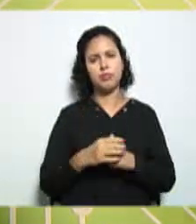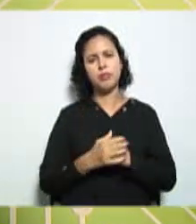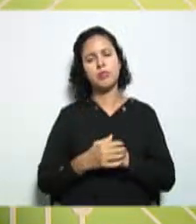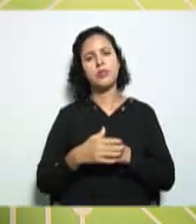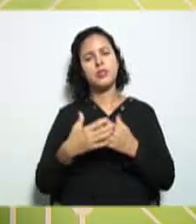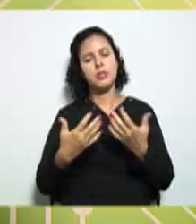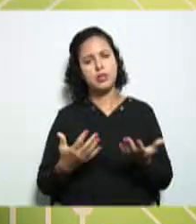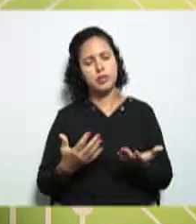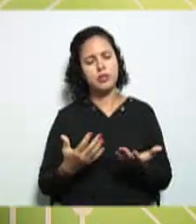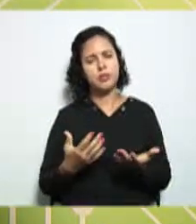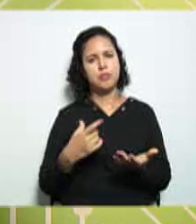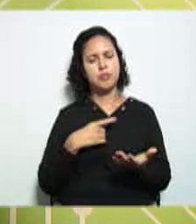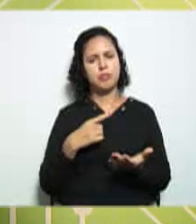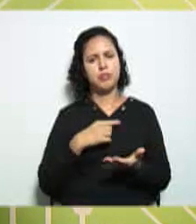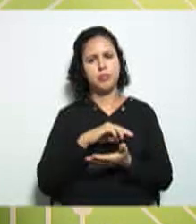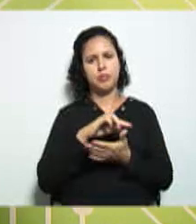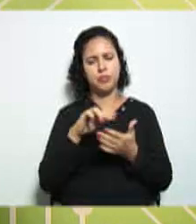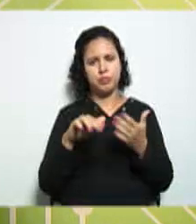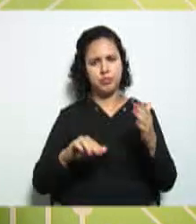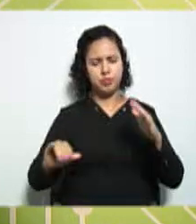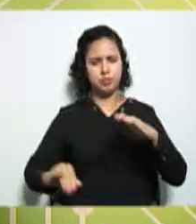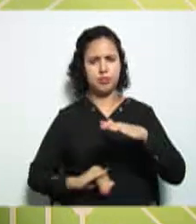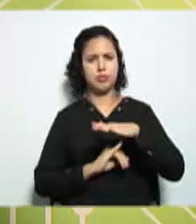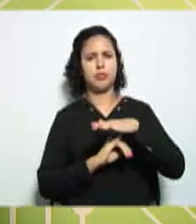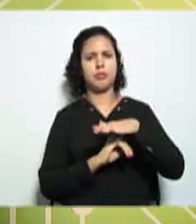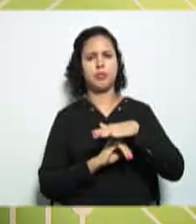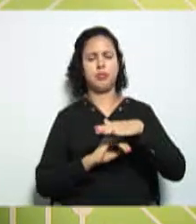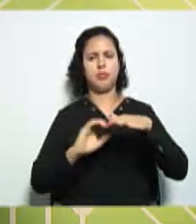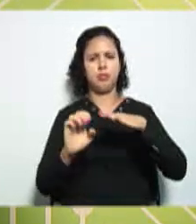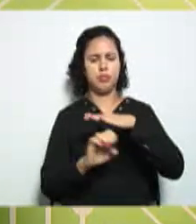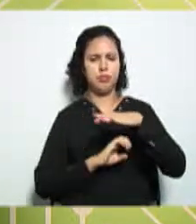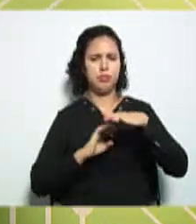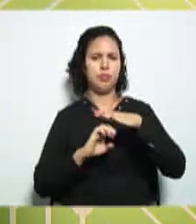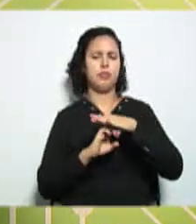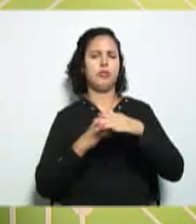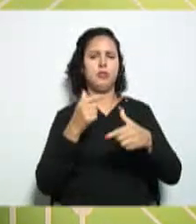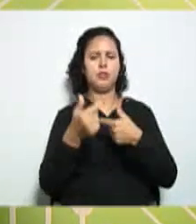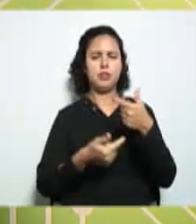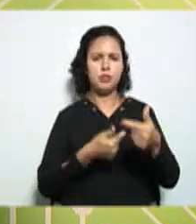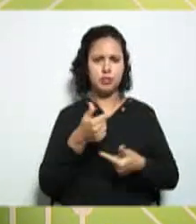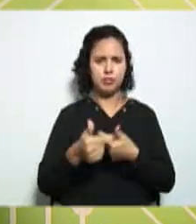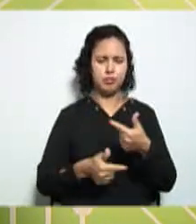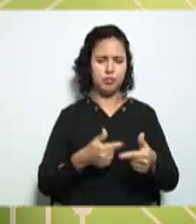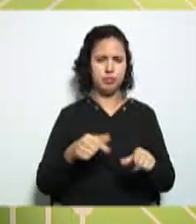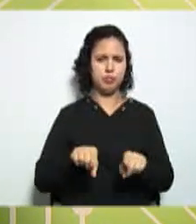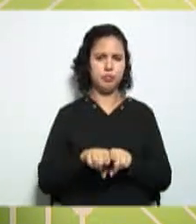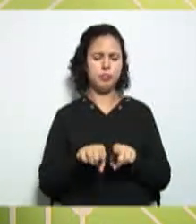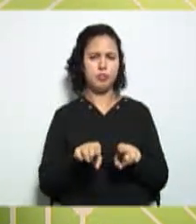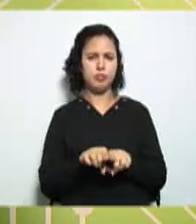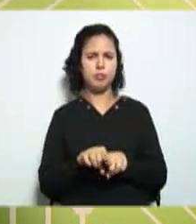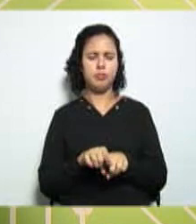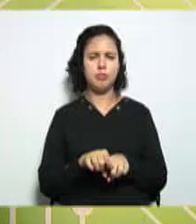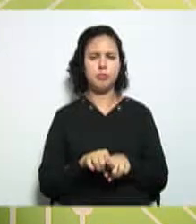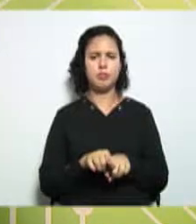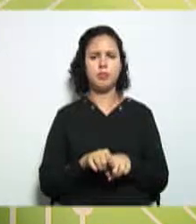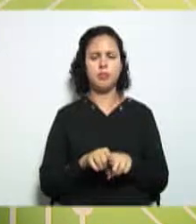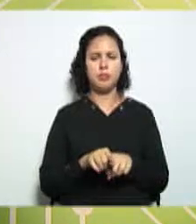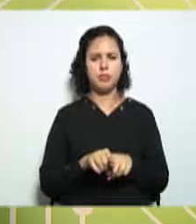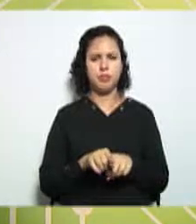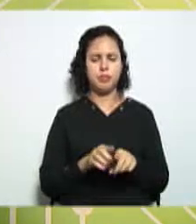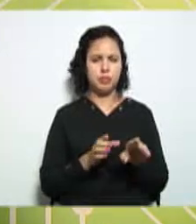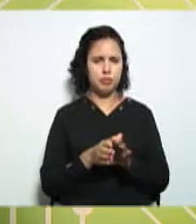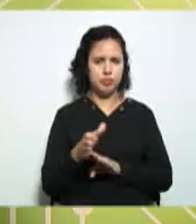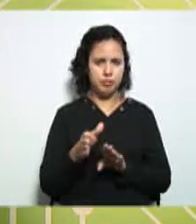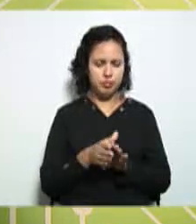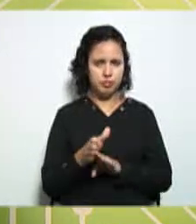várias organizações e outras instituições que trabalham também na consultoria e